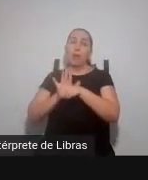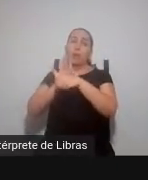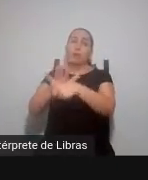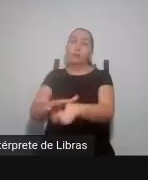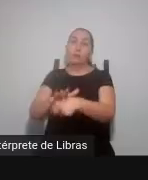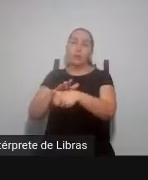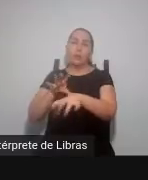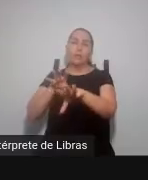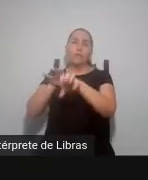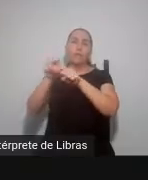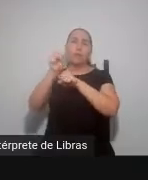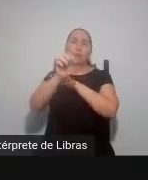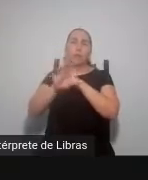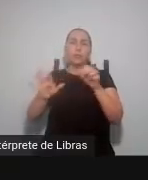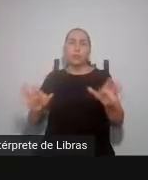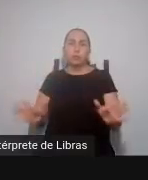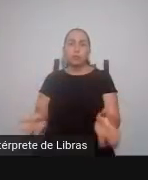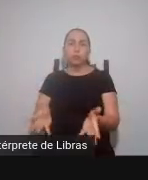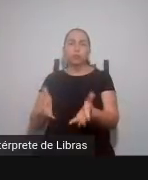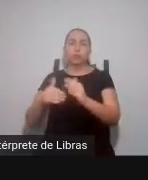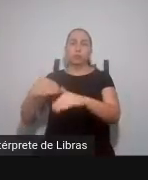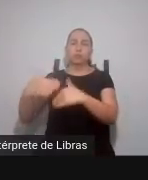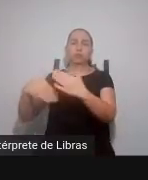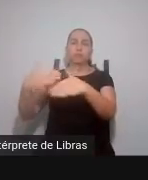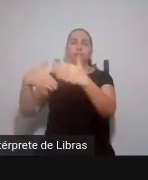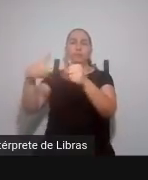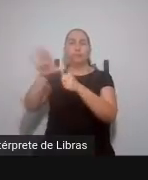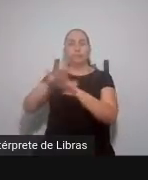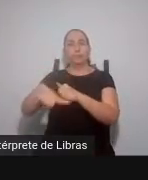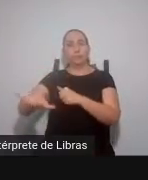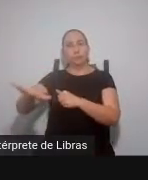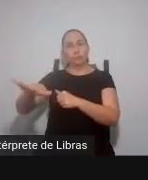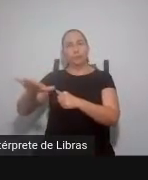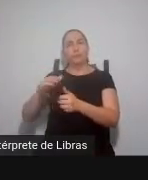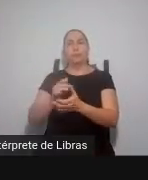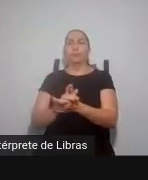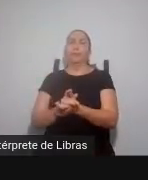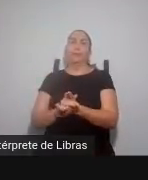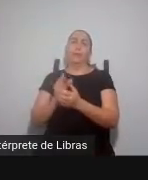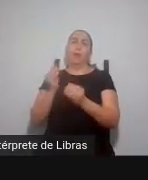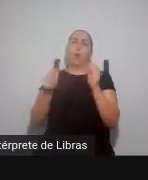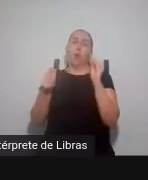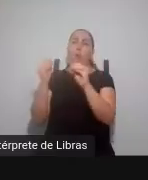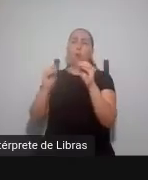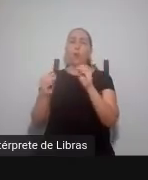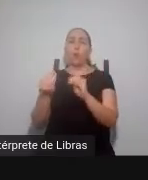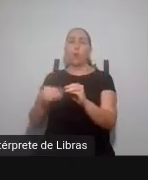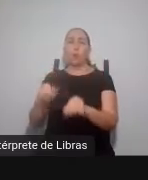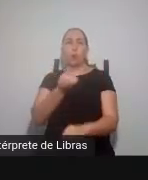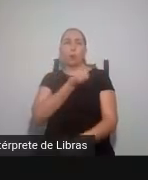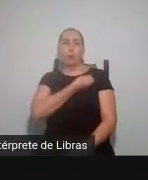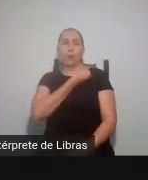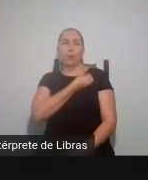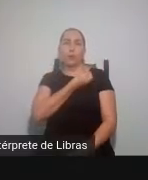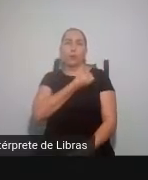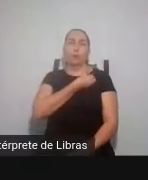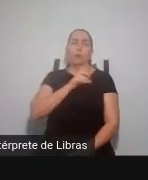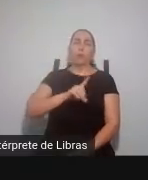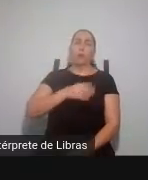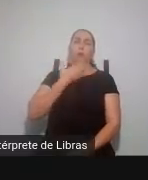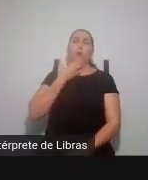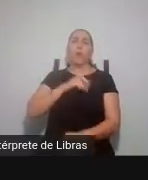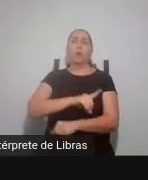nesse caso, a ideia de colocar número de dia de semana de uma cor e final de semana